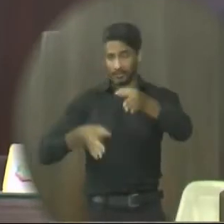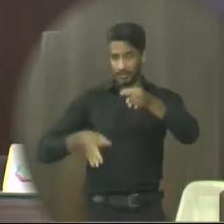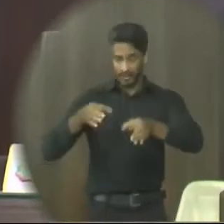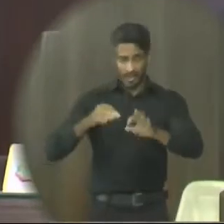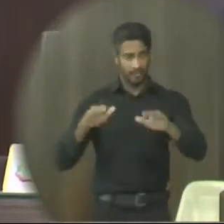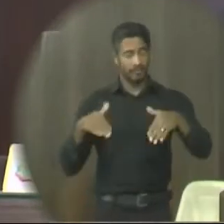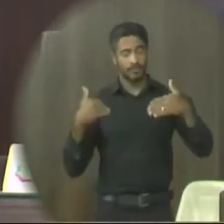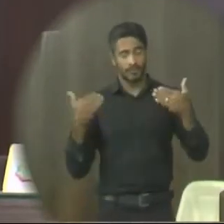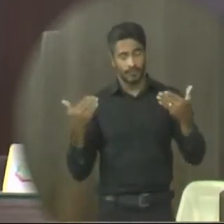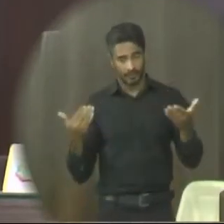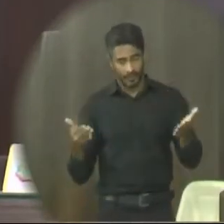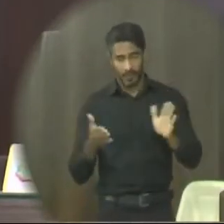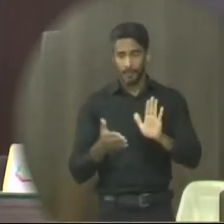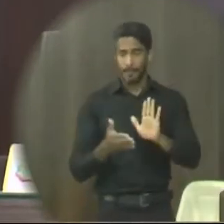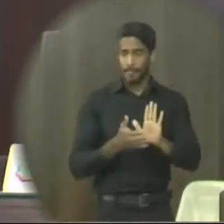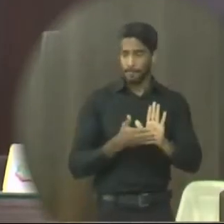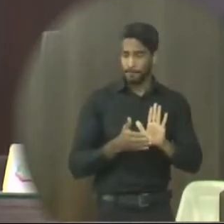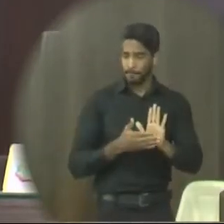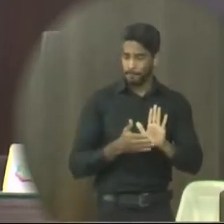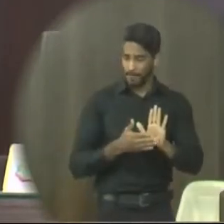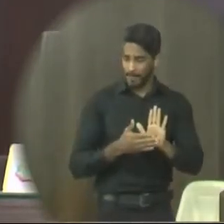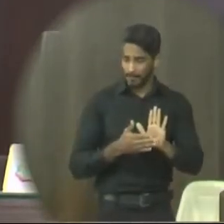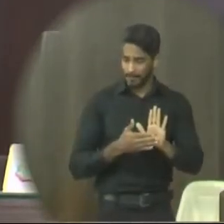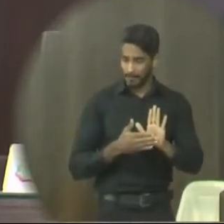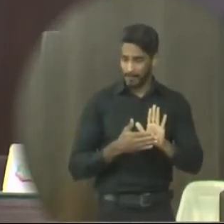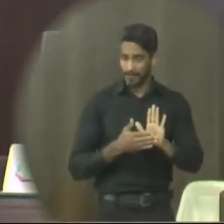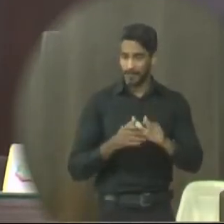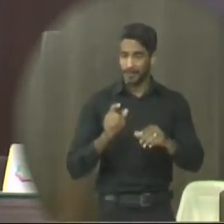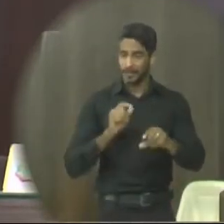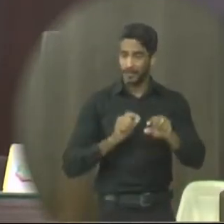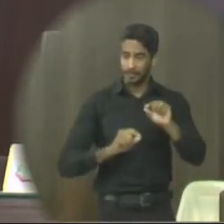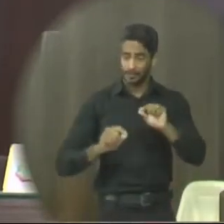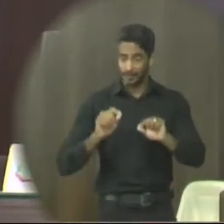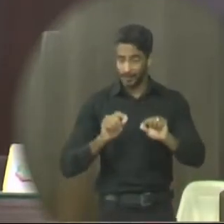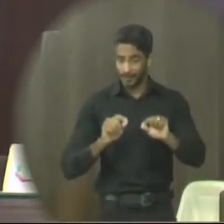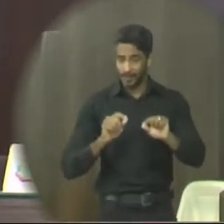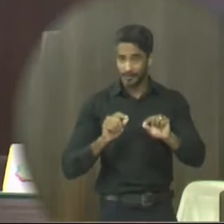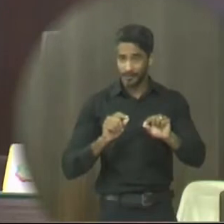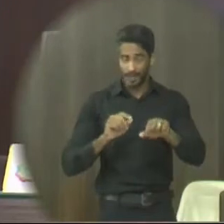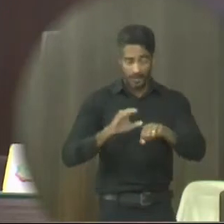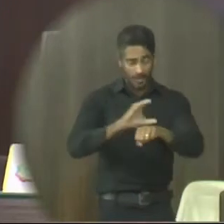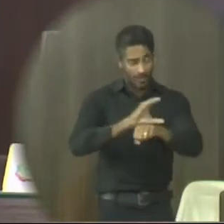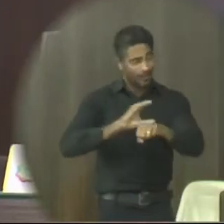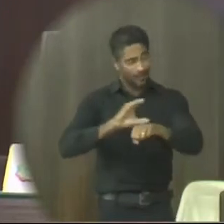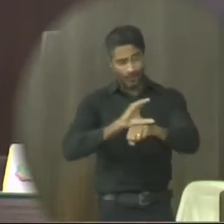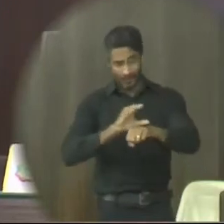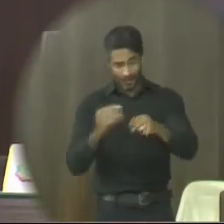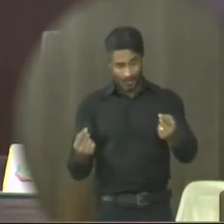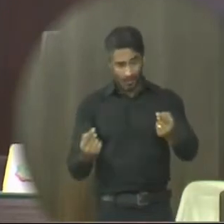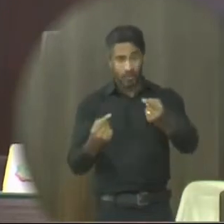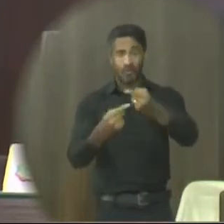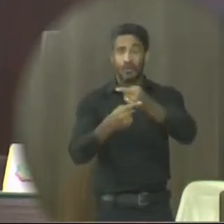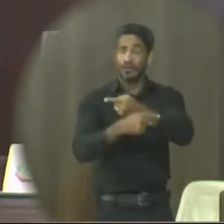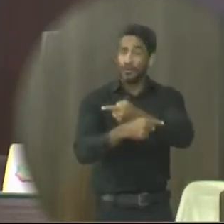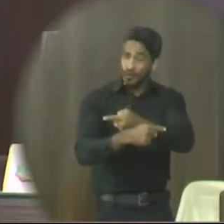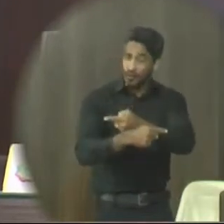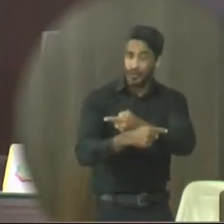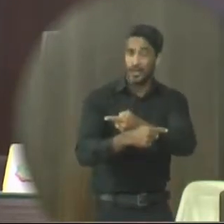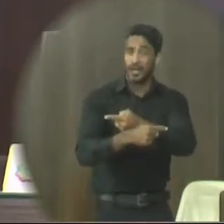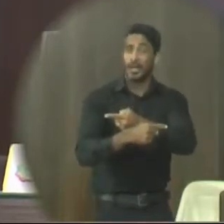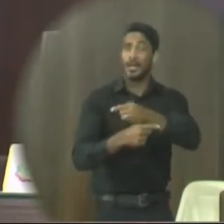forma, a proposta padece-se de vício de inconstitucionalidade formal, eis